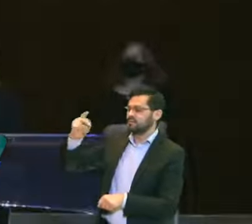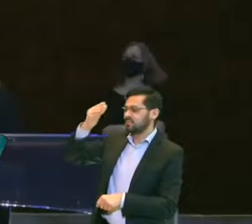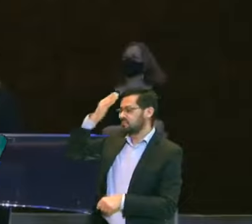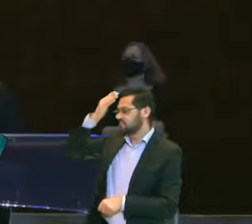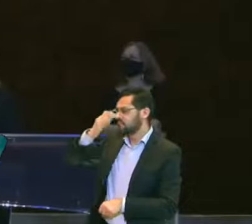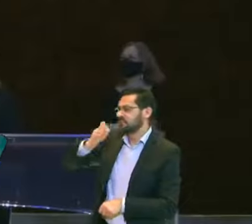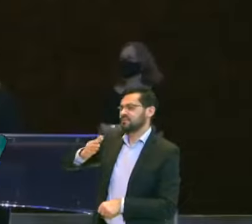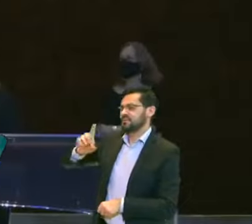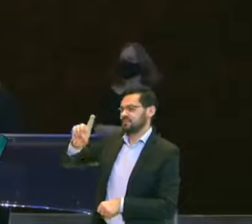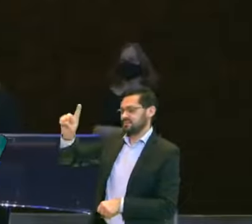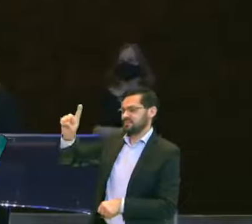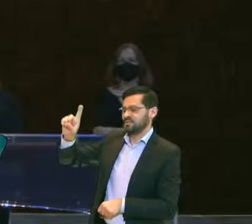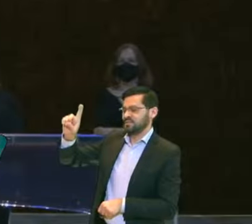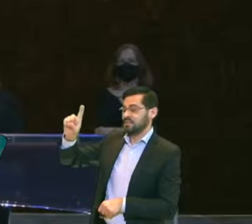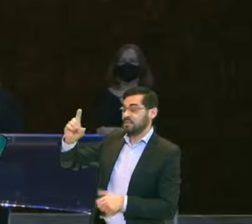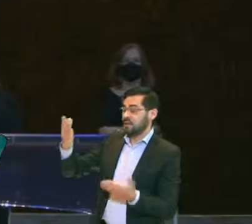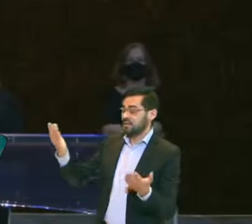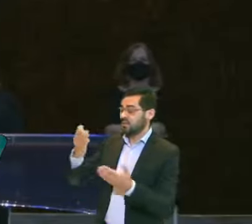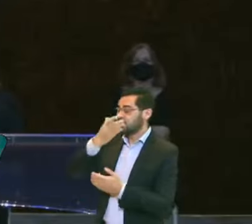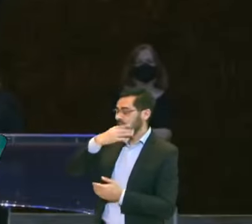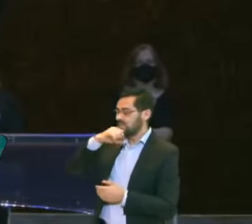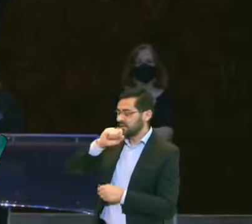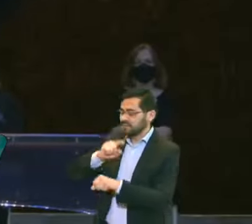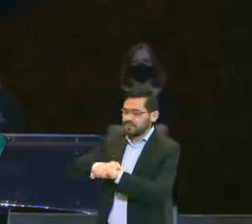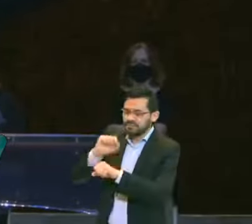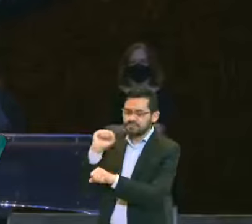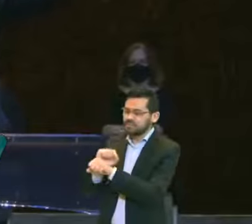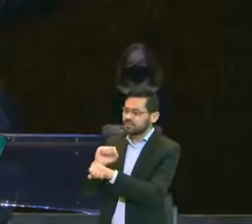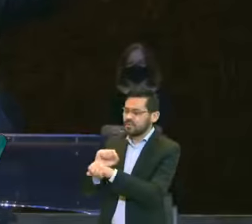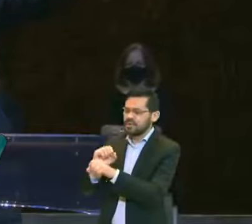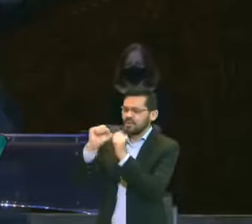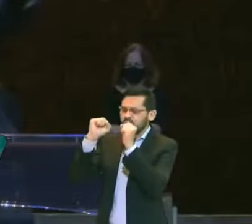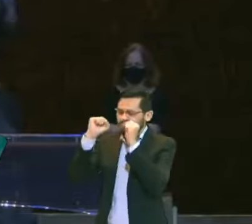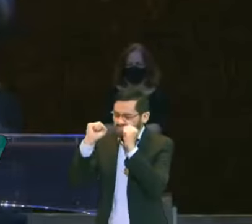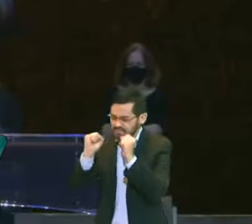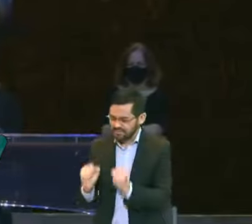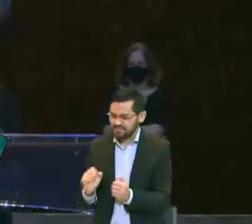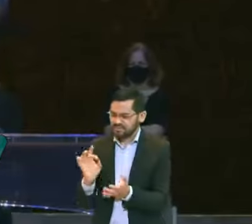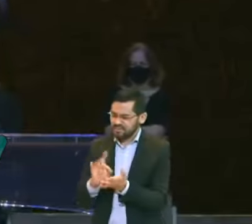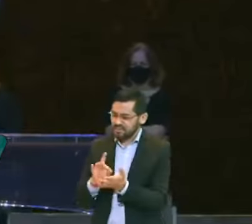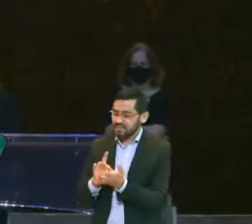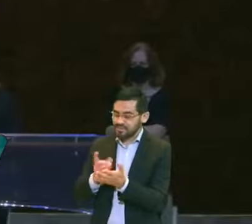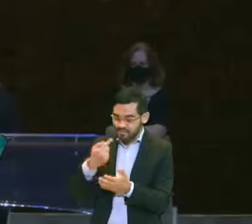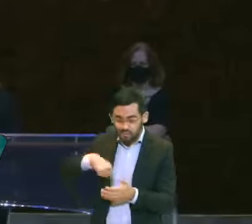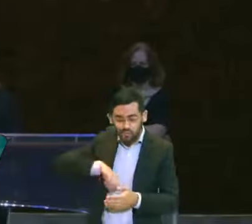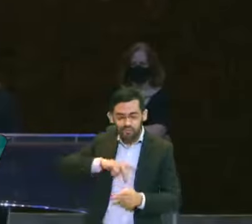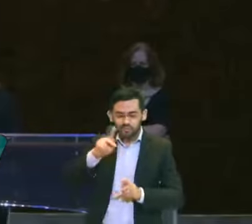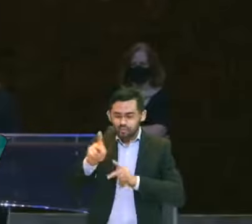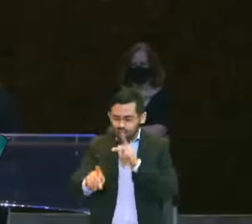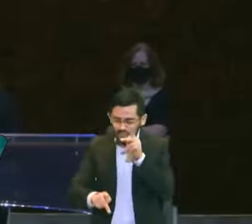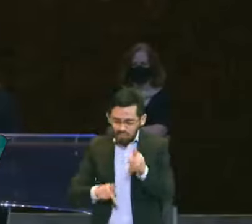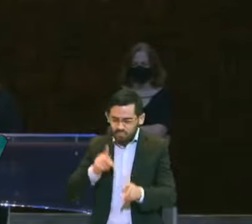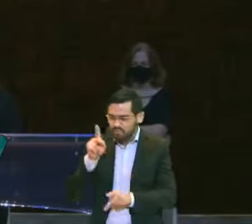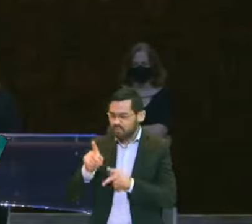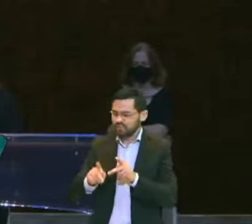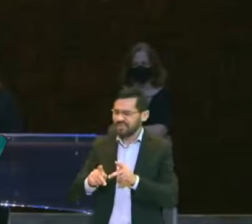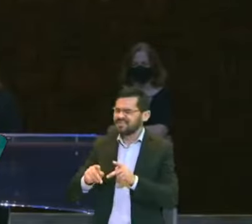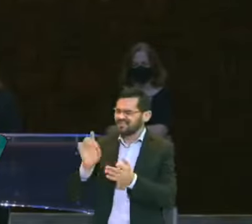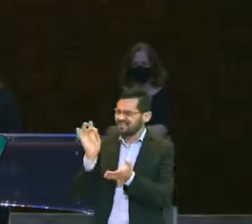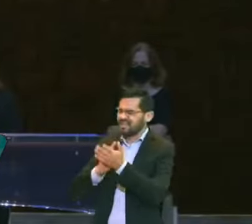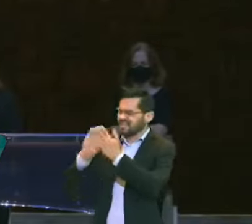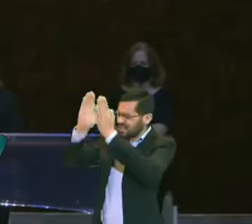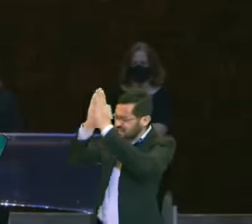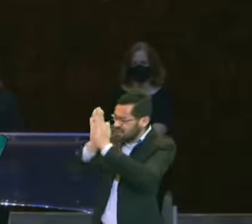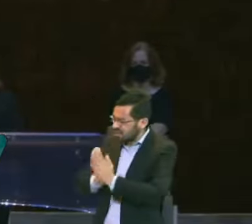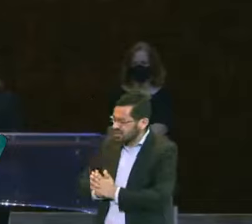Senhor. Pai, que nesse tempo de espera, possamos passar enquanto igreja, adorando o Teu santo